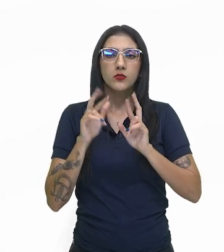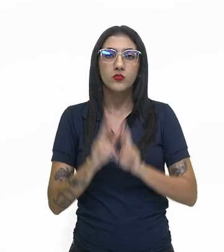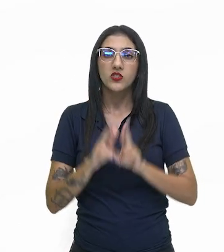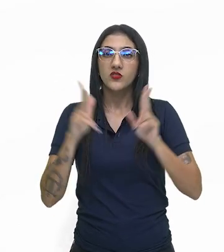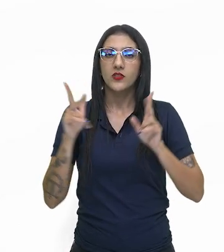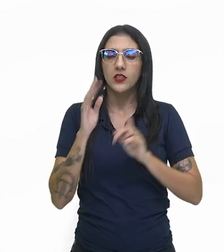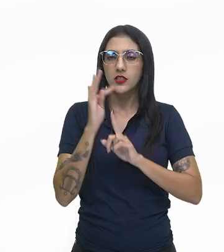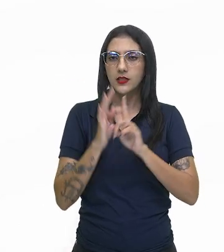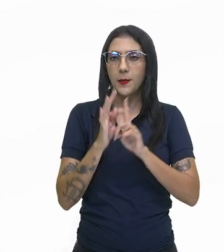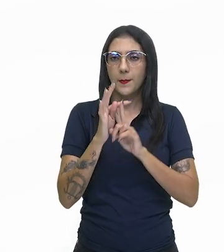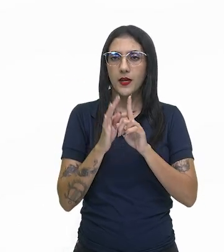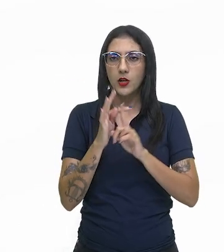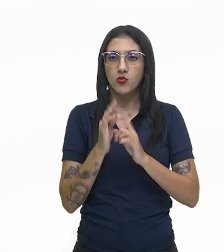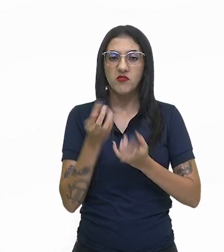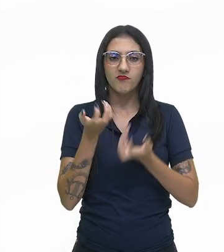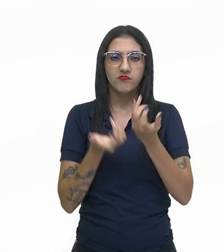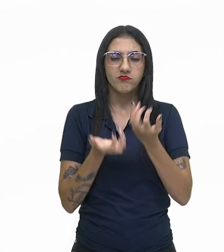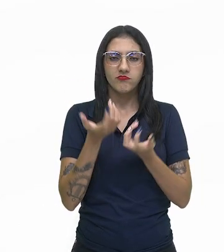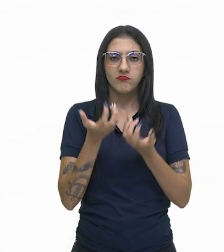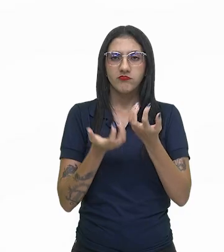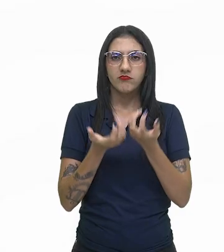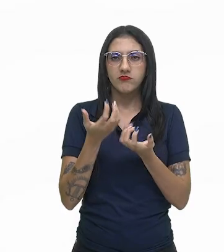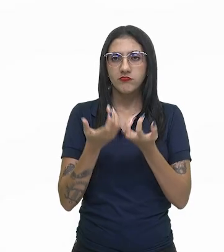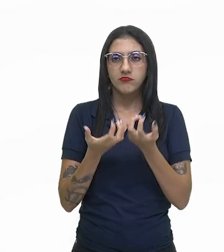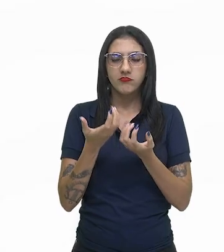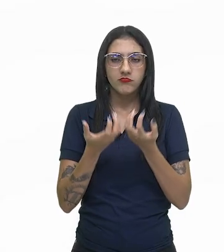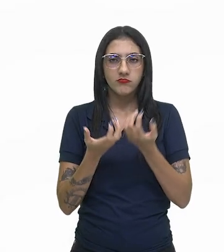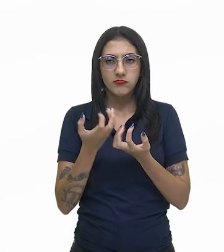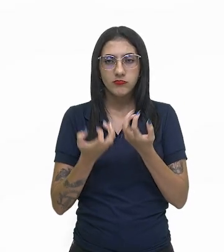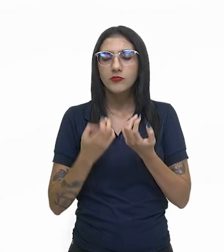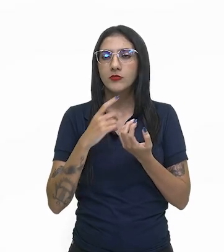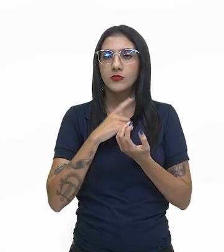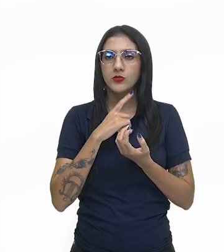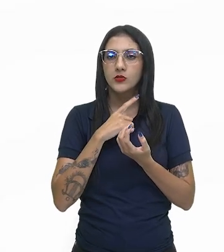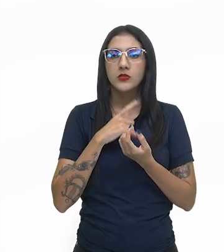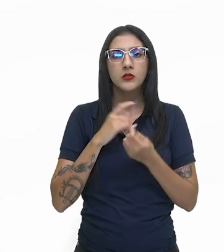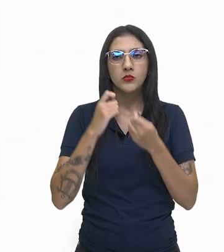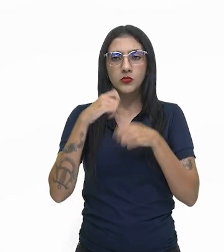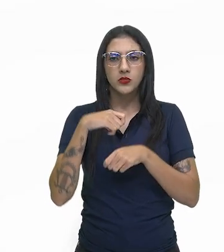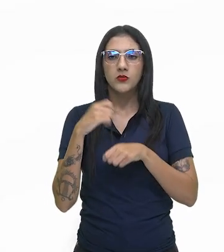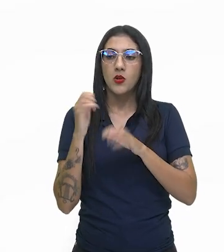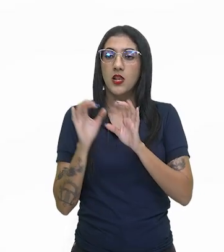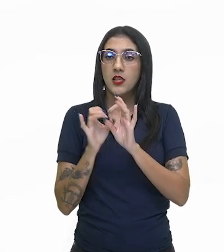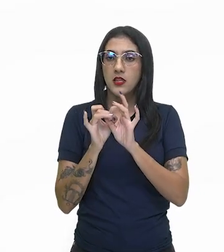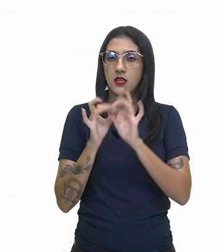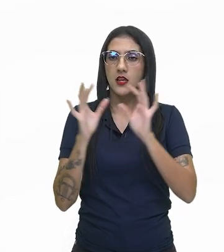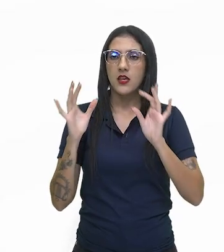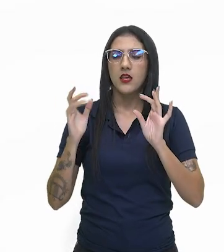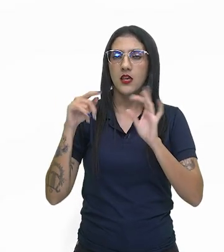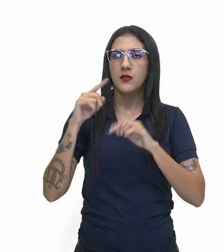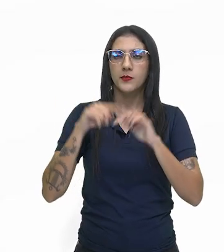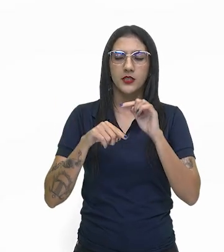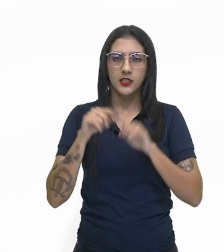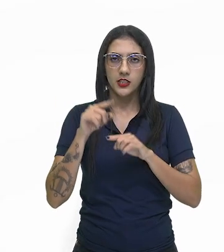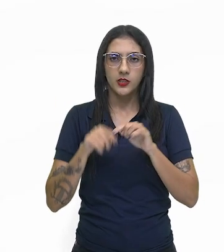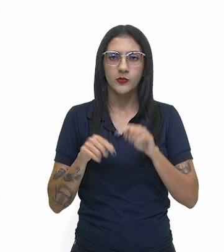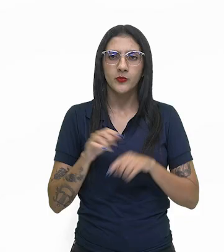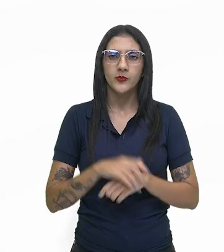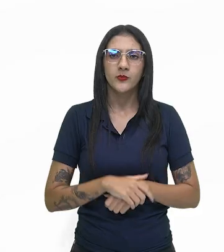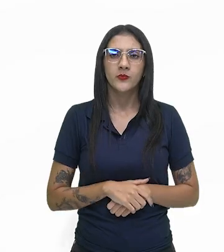Então, é o ponto de ebulição que vai fazer, né, que haja a saída desses